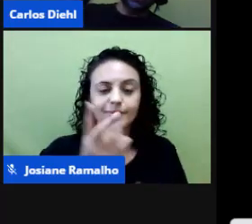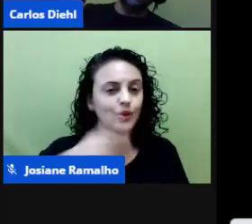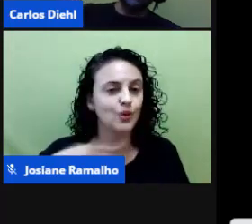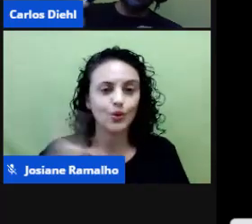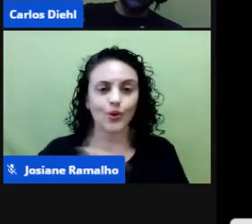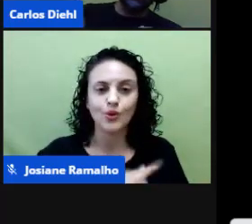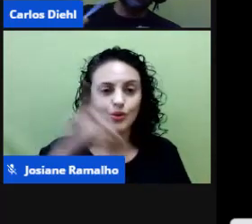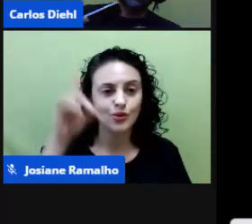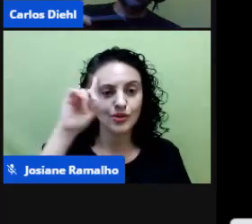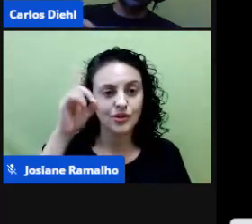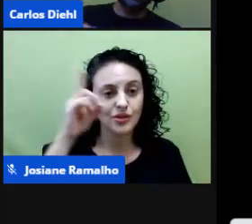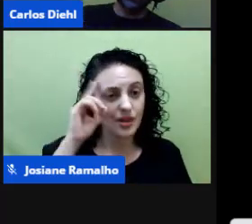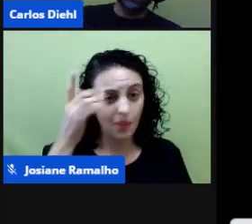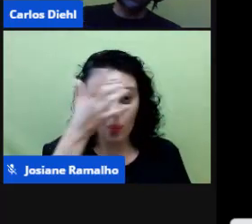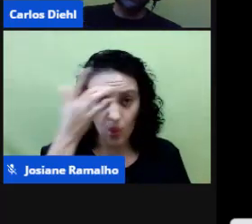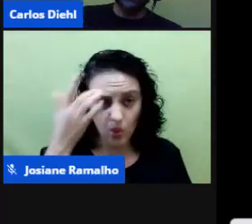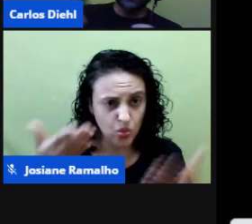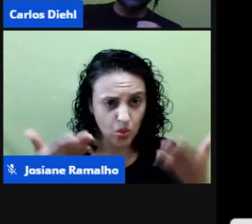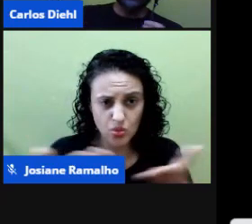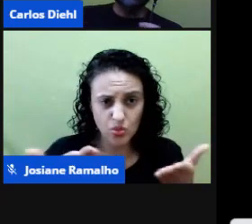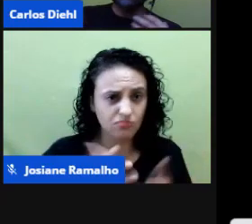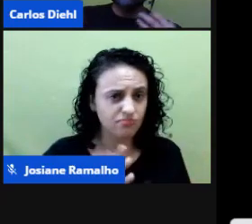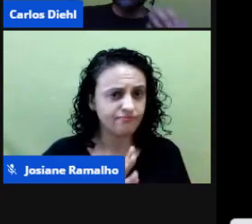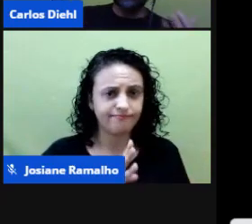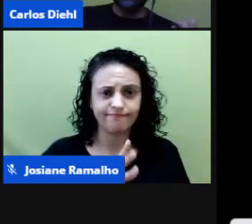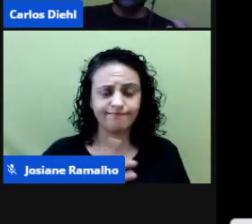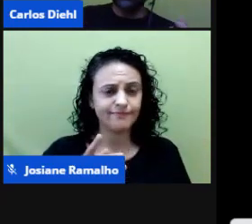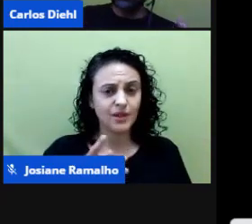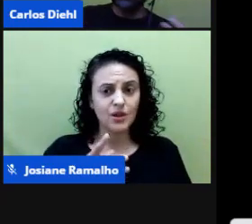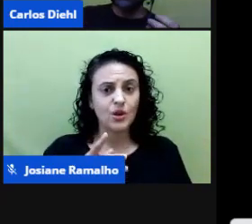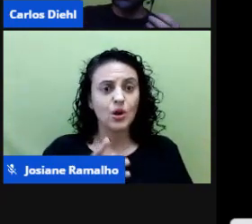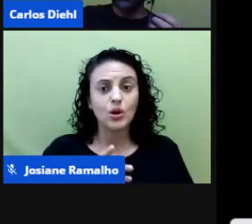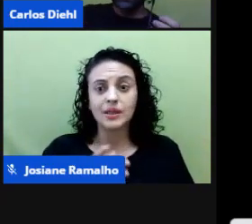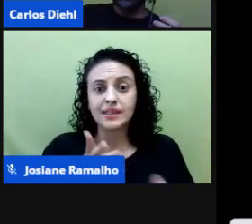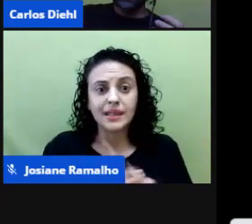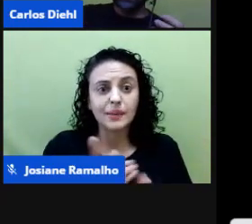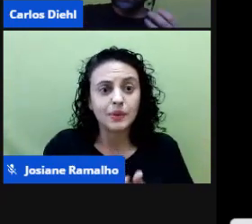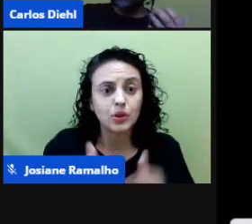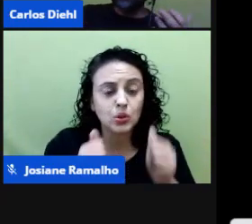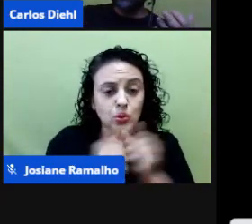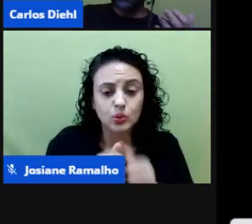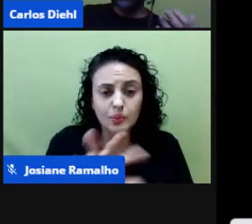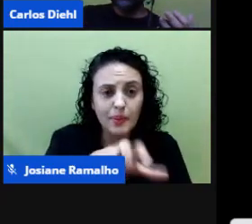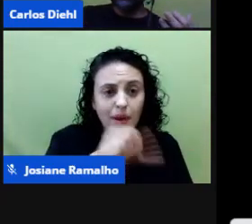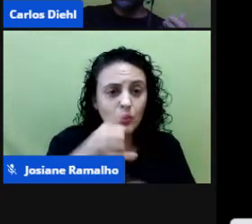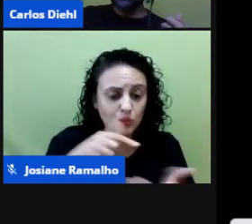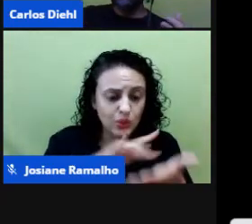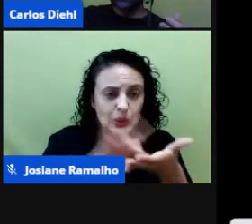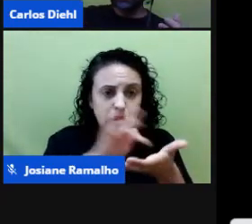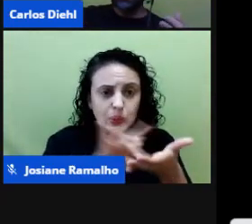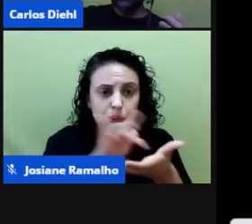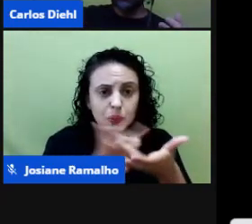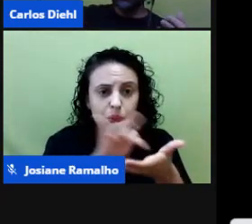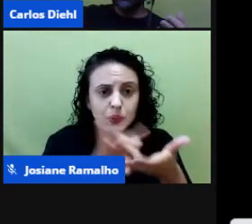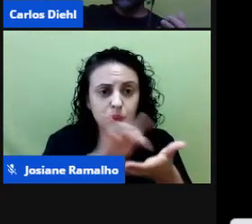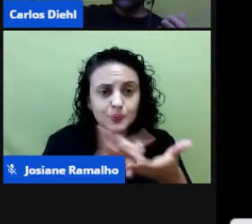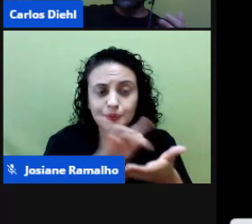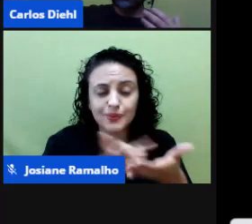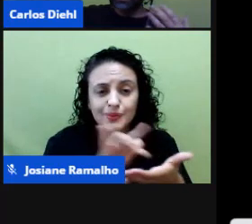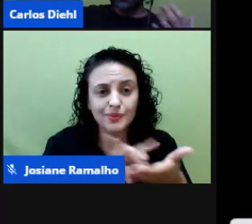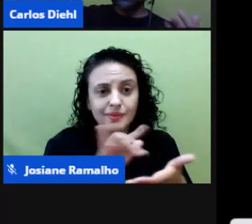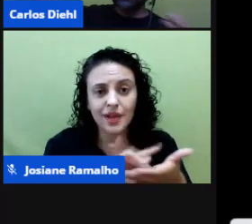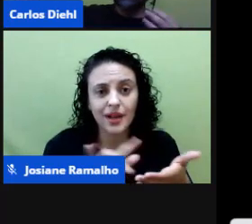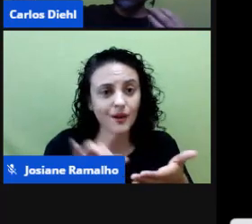dia consegue ficar longe do seu celular? A gente já sabe as coisas. Cada vez mais o cotidiano ele é